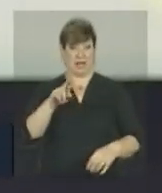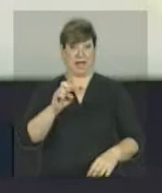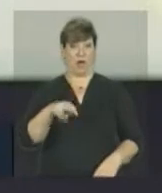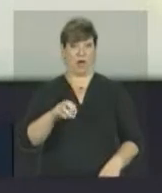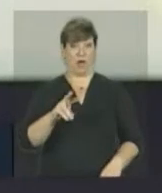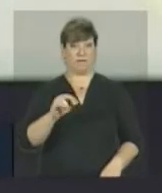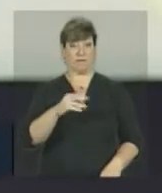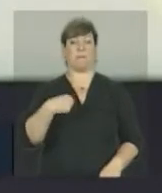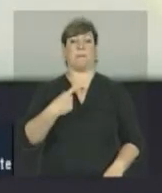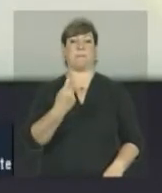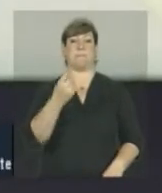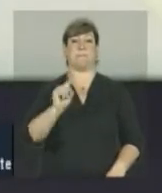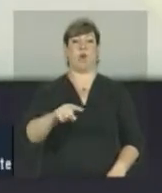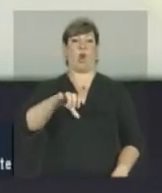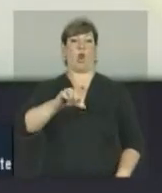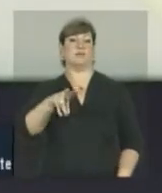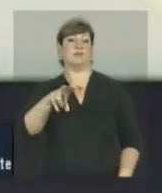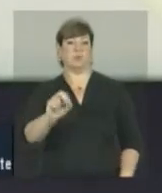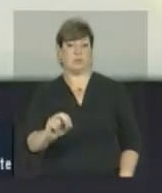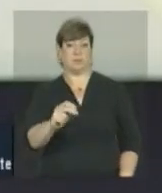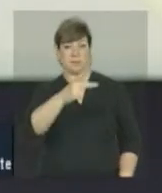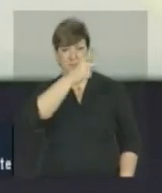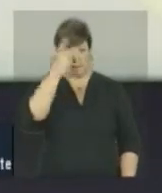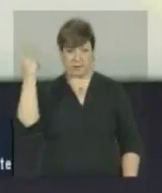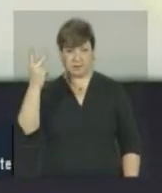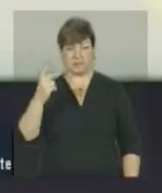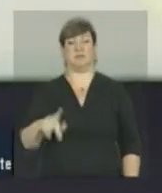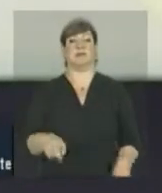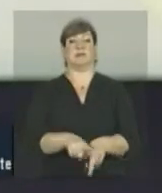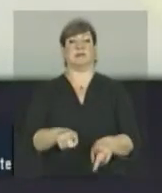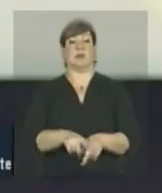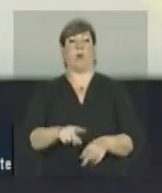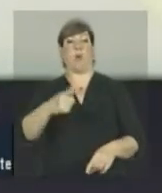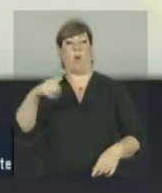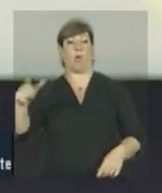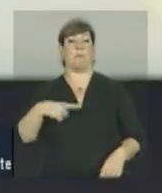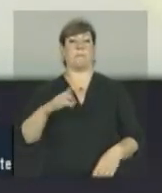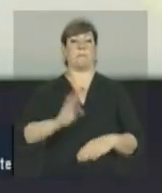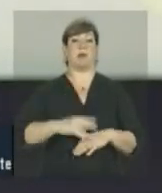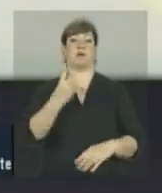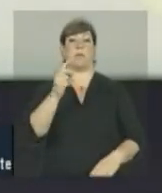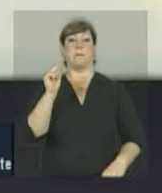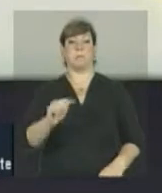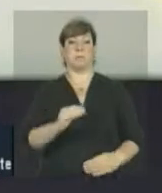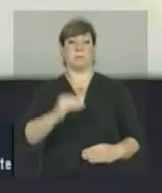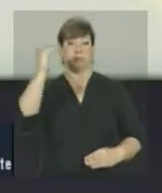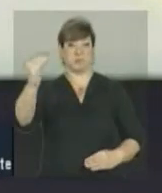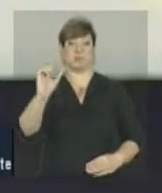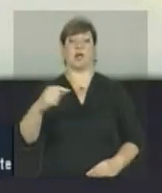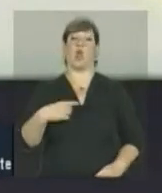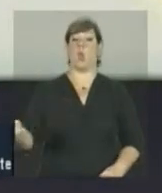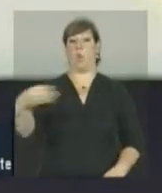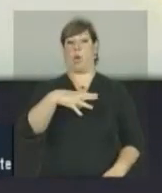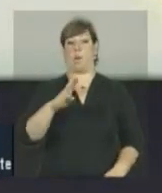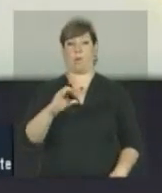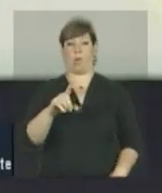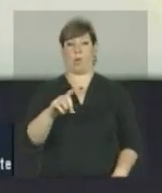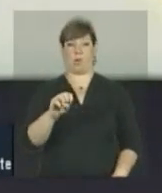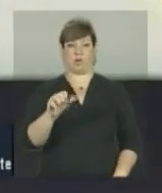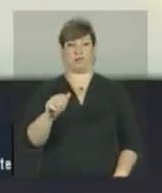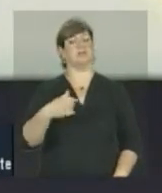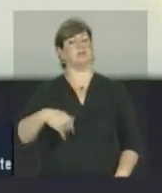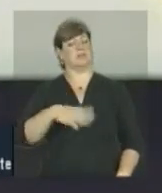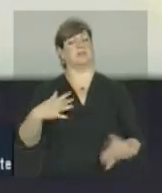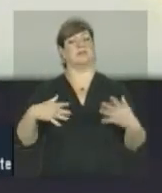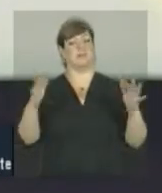aproximadamente 1.950 bolsistas e os outros, mais de 2 mil, são novas bolsas. E estamos muito felizes